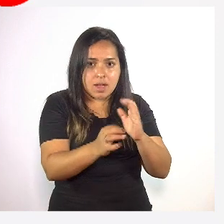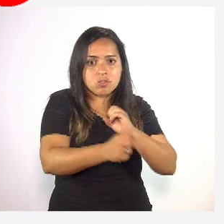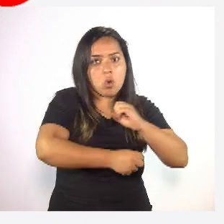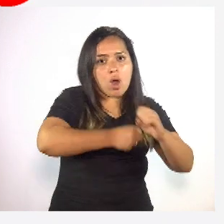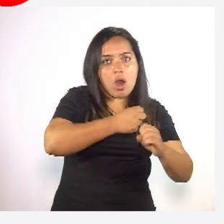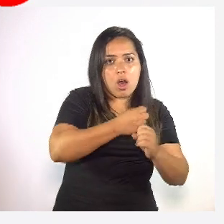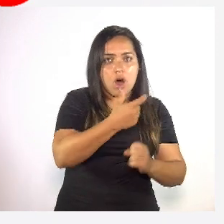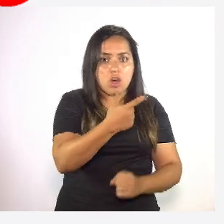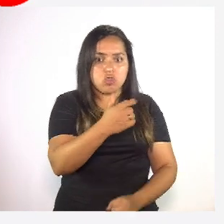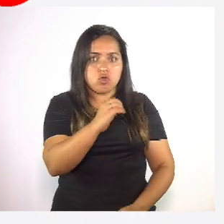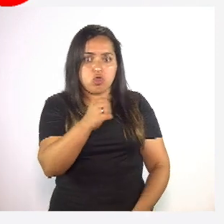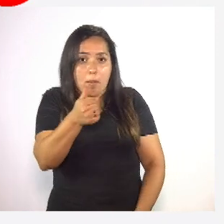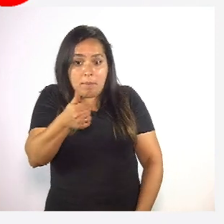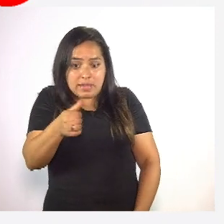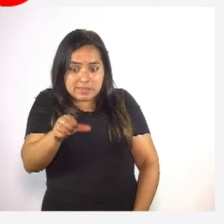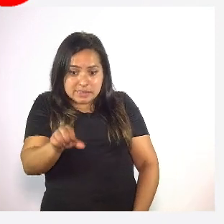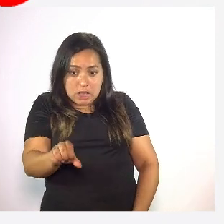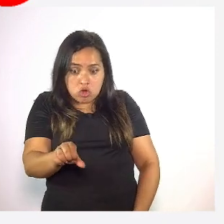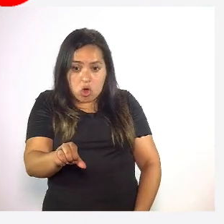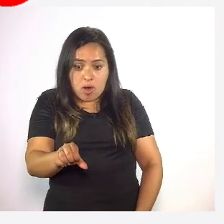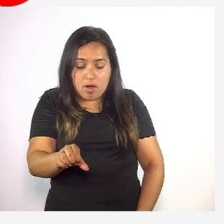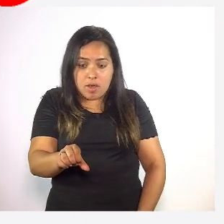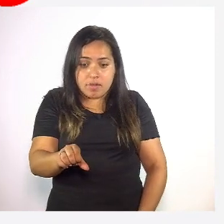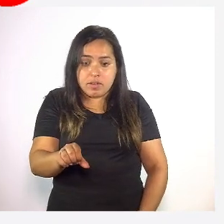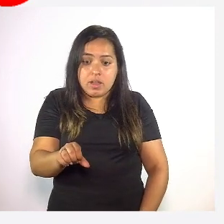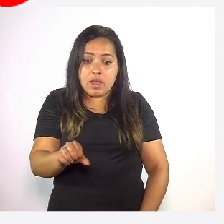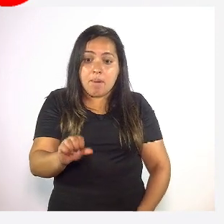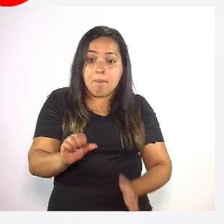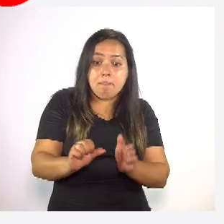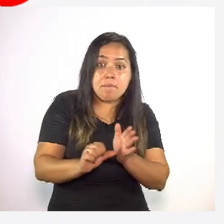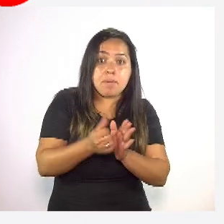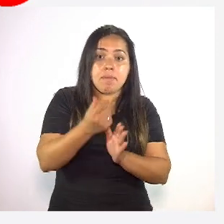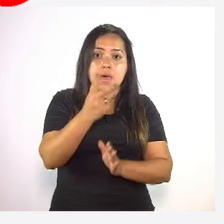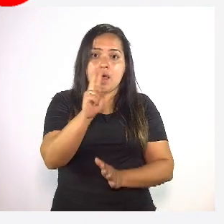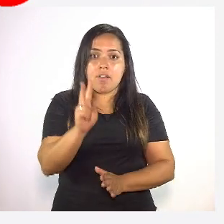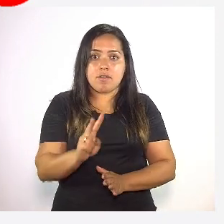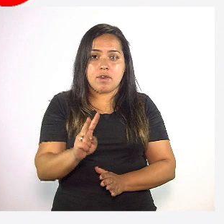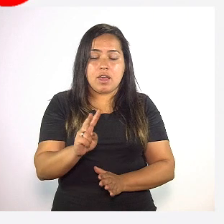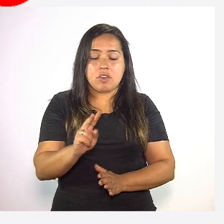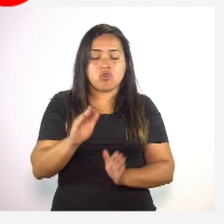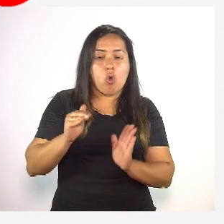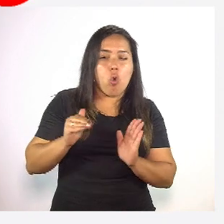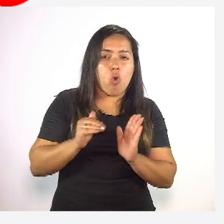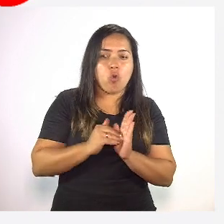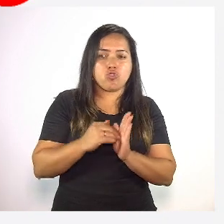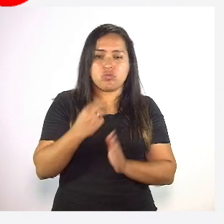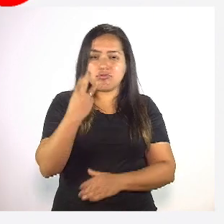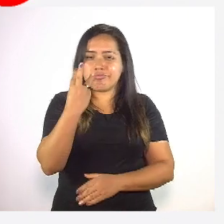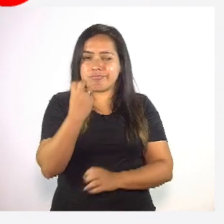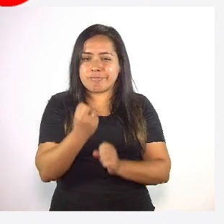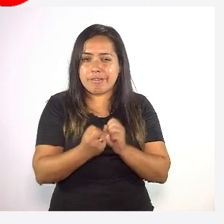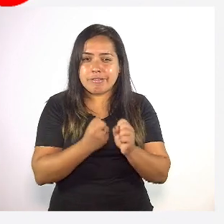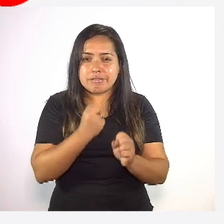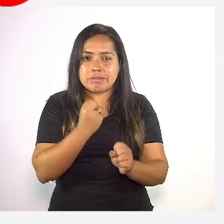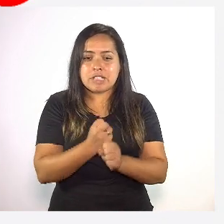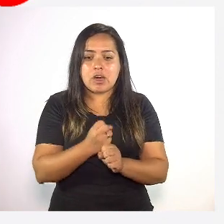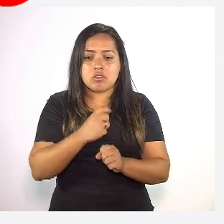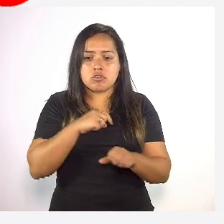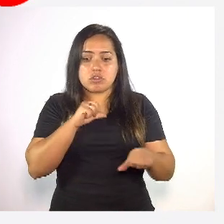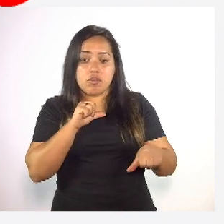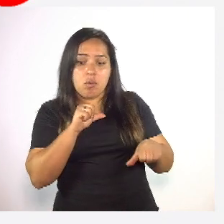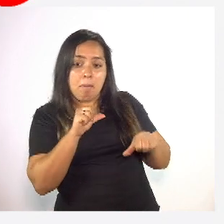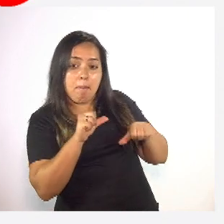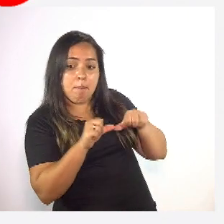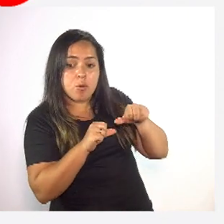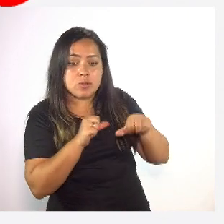nós tivemos pela primeira vez nesses últimos 3 anos, desde que o Estado entrou em crise, uma reversão de